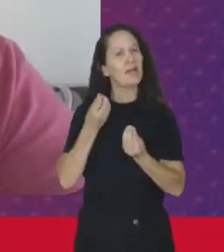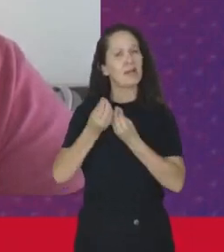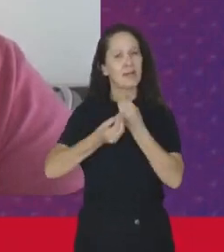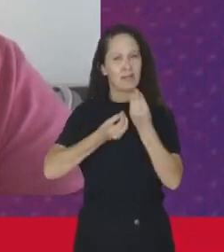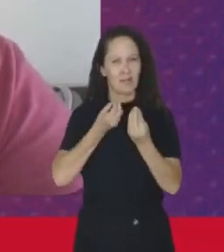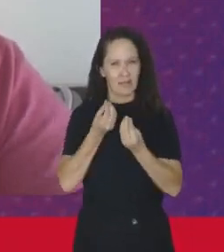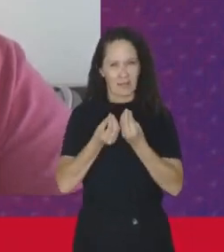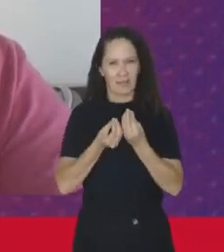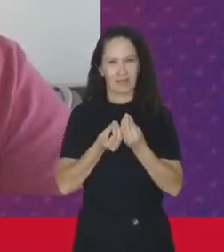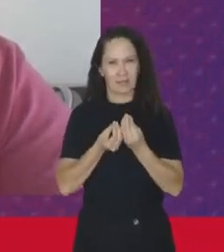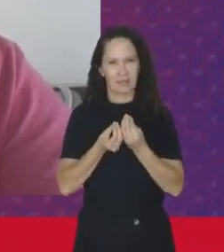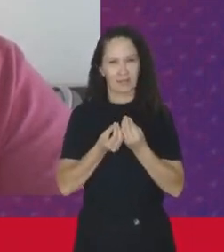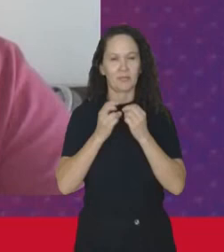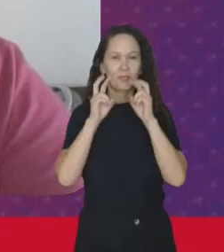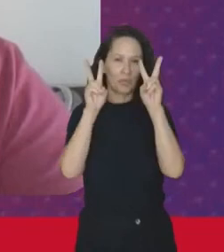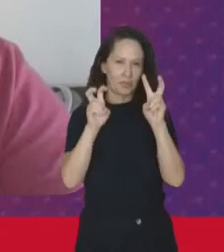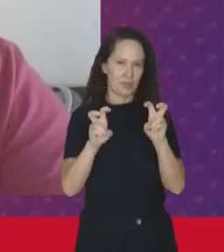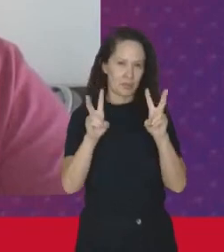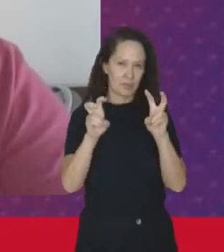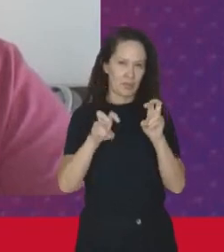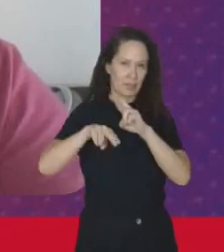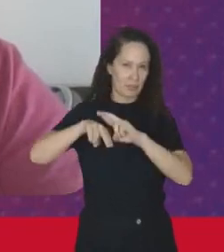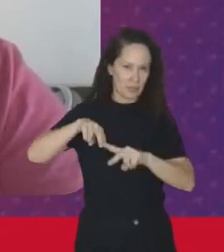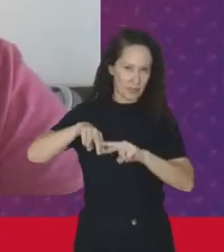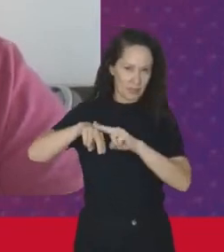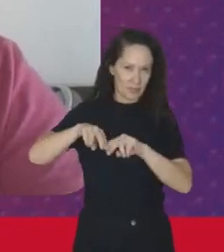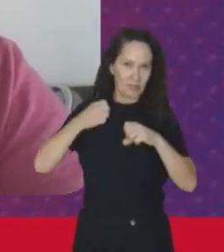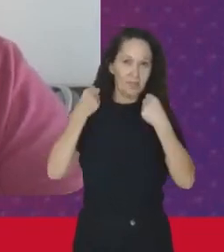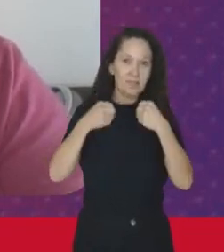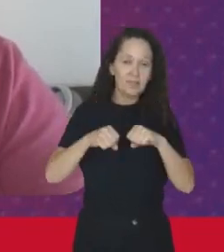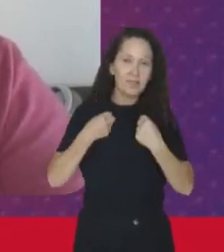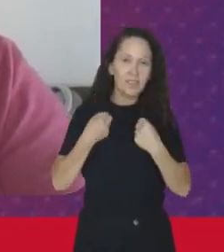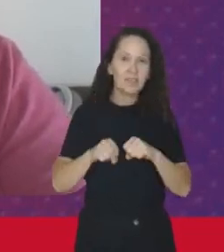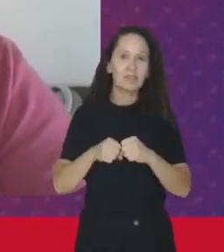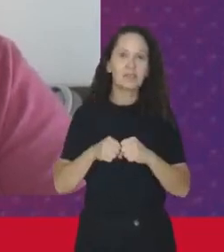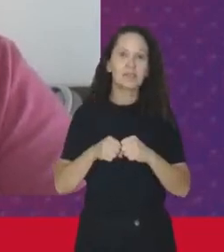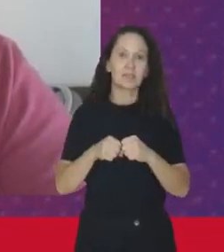como o tema de gênero deve ser